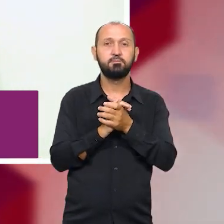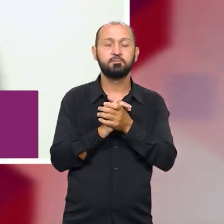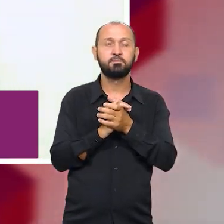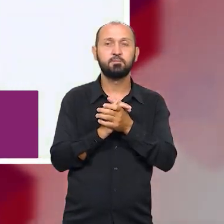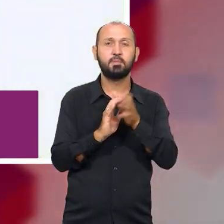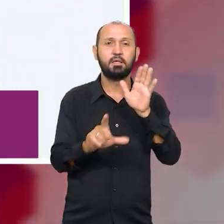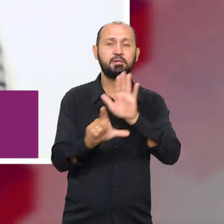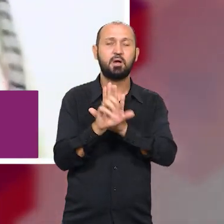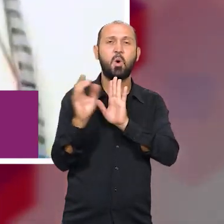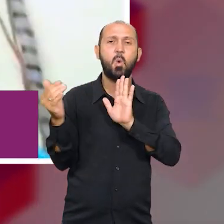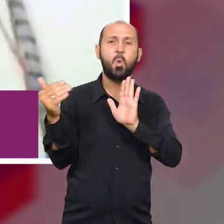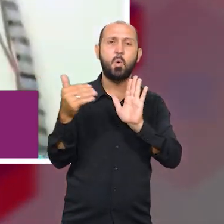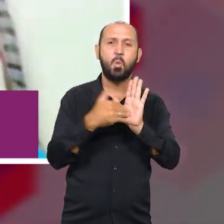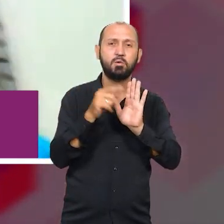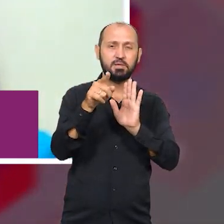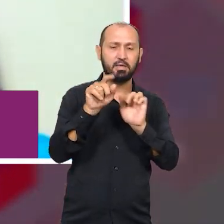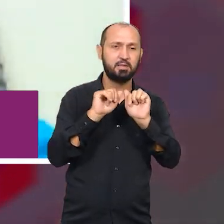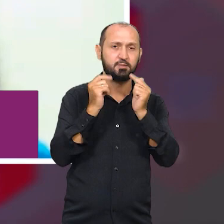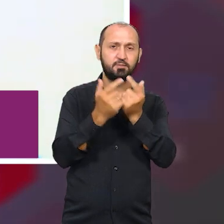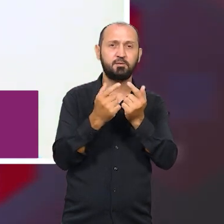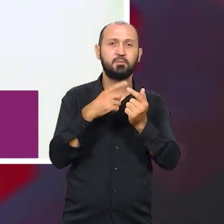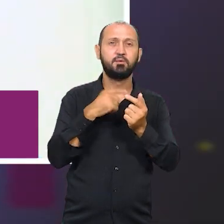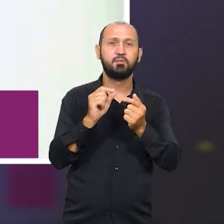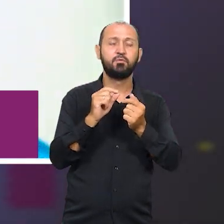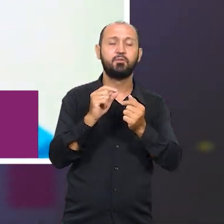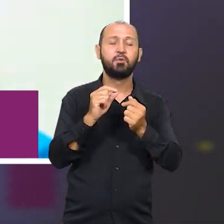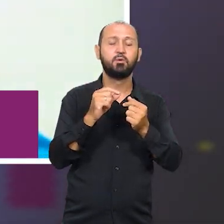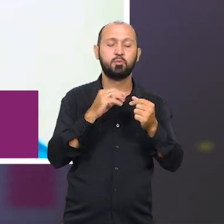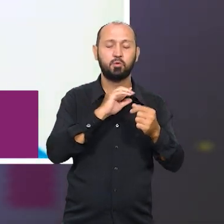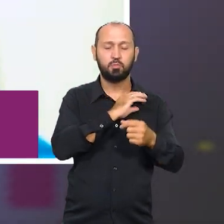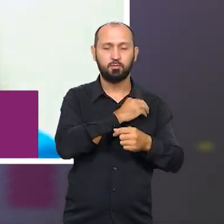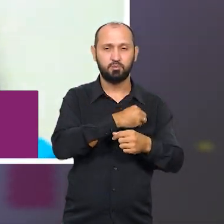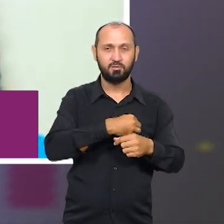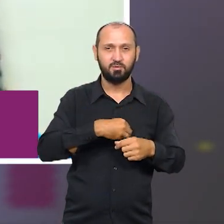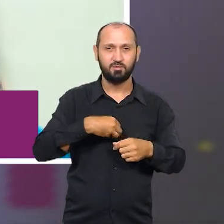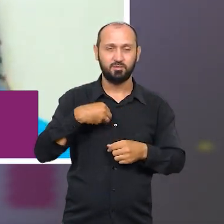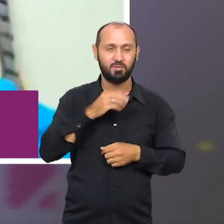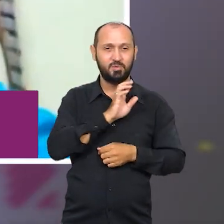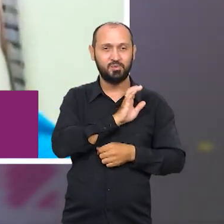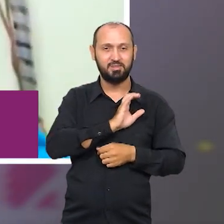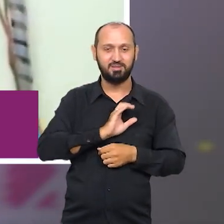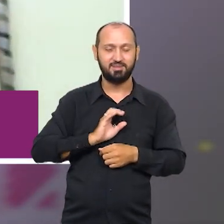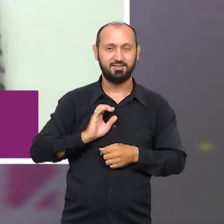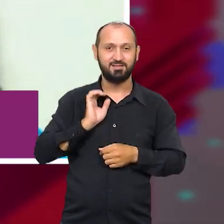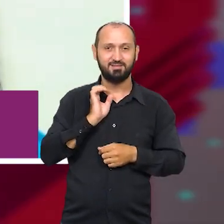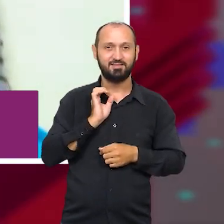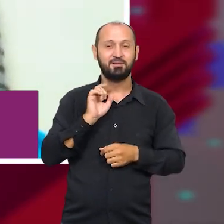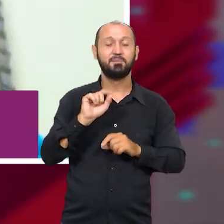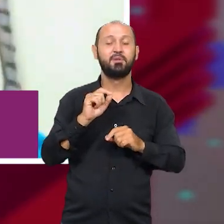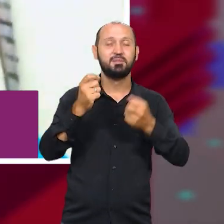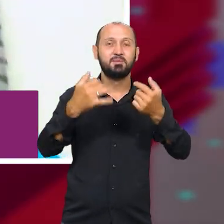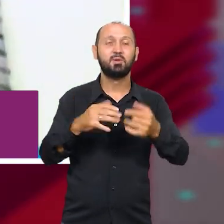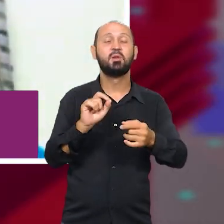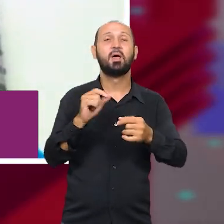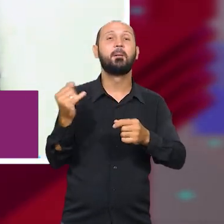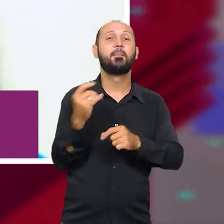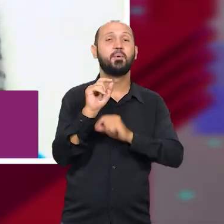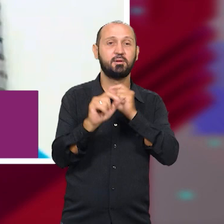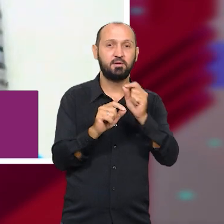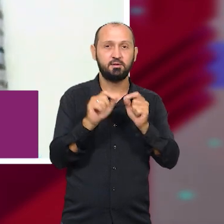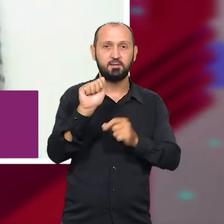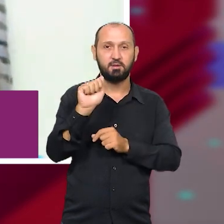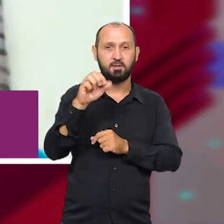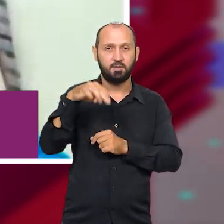que saiu aí na Assembleia foi a do cordão do girassol, que eu digo que a importância dela foi a AMA que